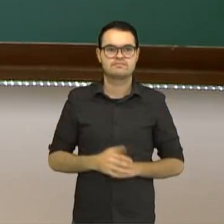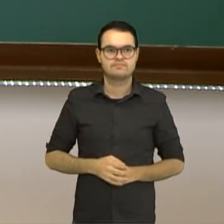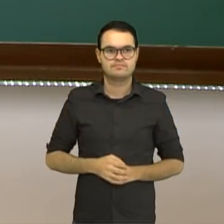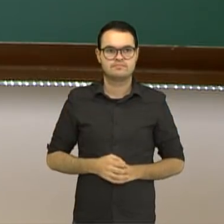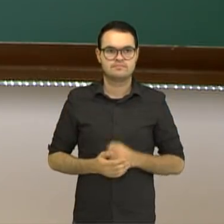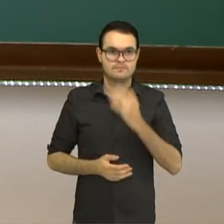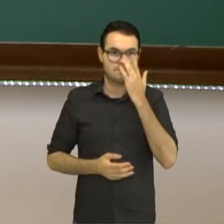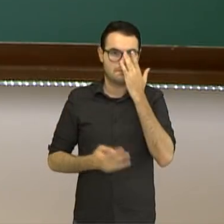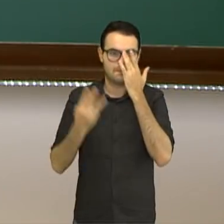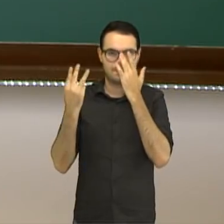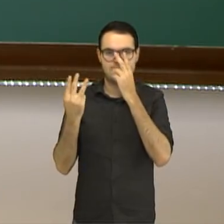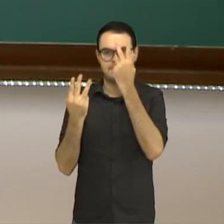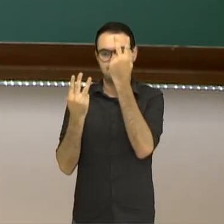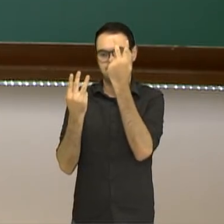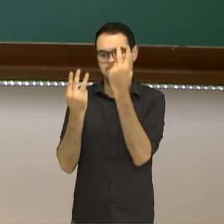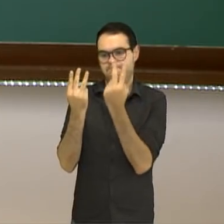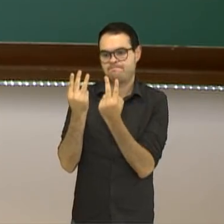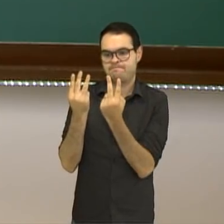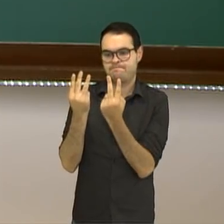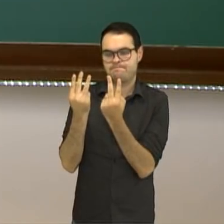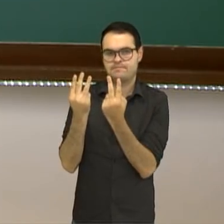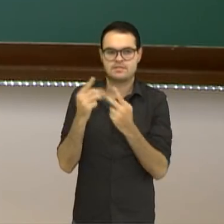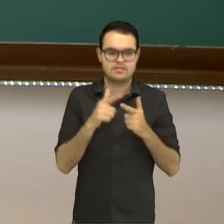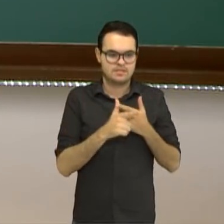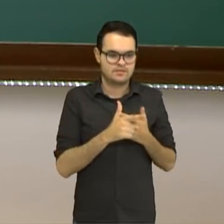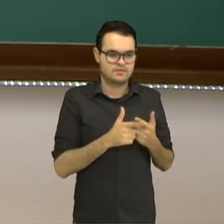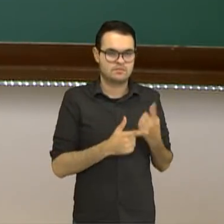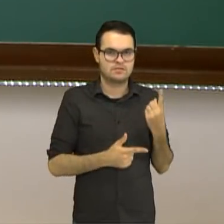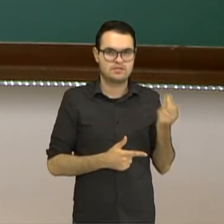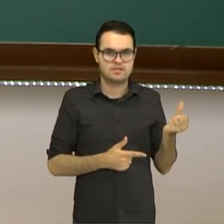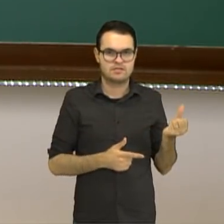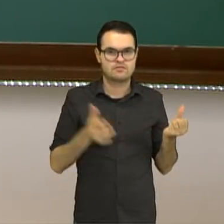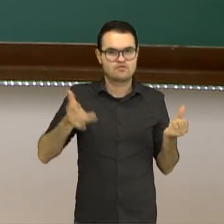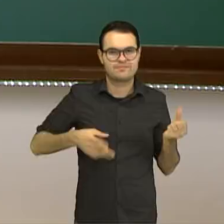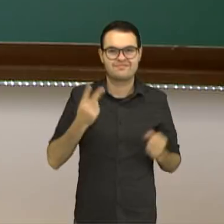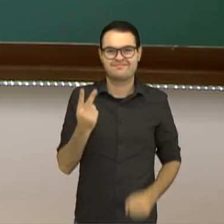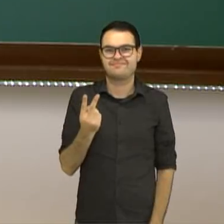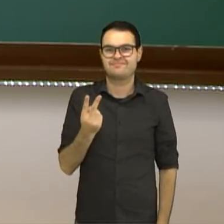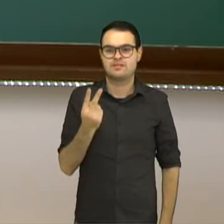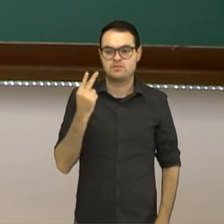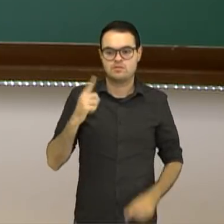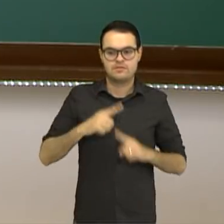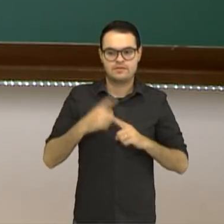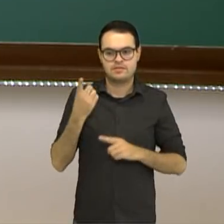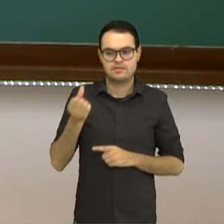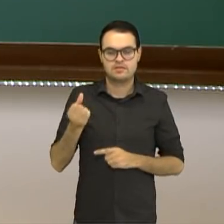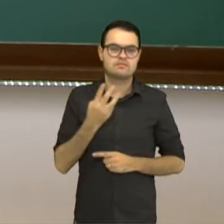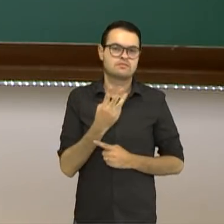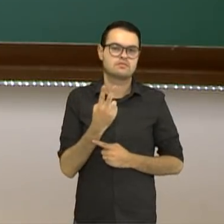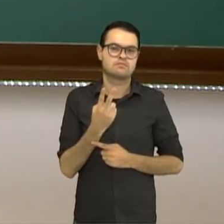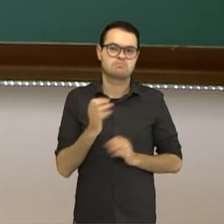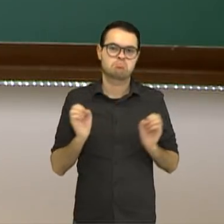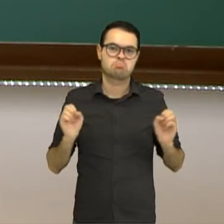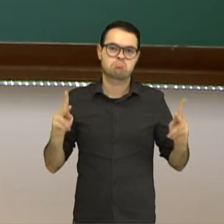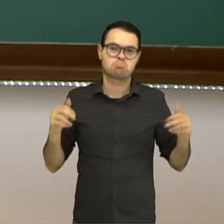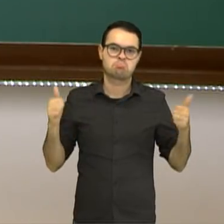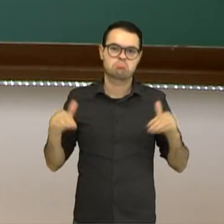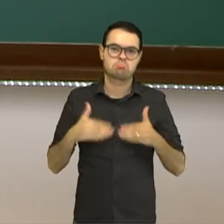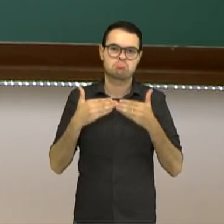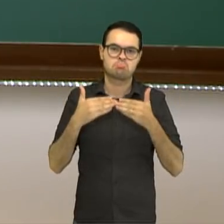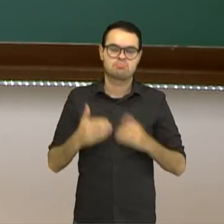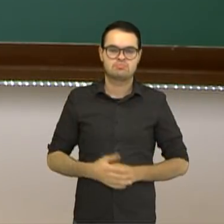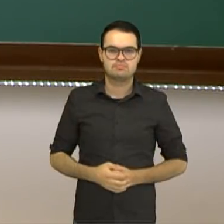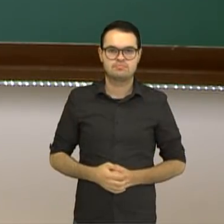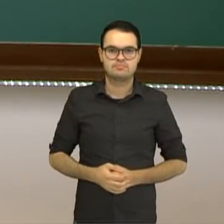baixa o 32. 32 dividido por 16 vai dar 2. 2 vezes 16, 32, deu 32